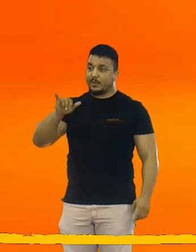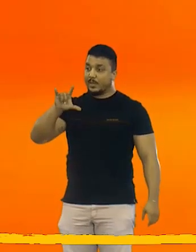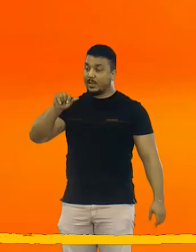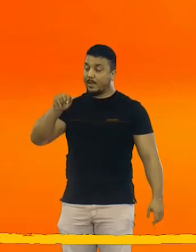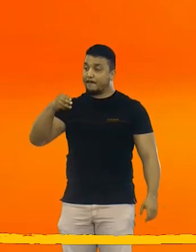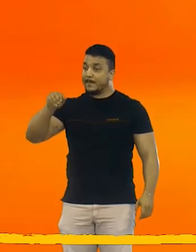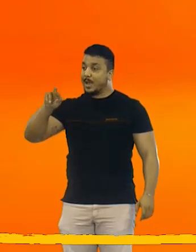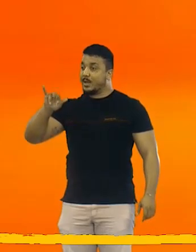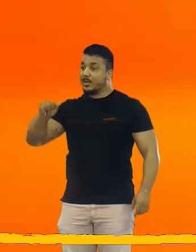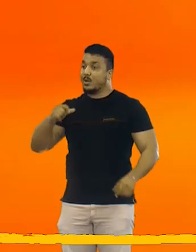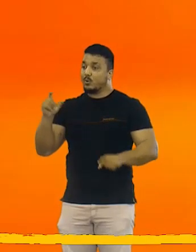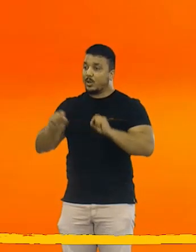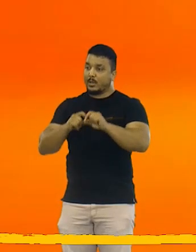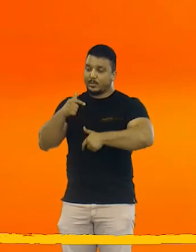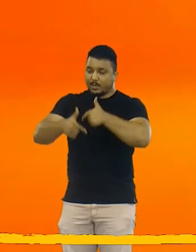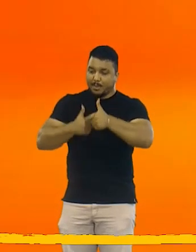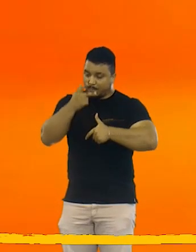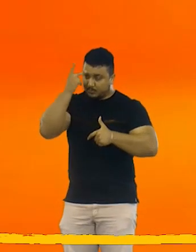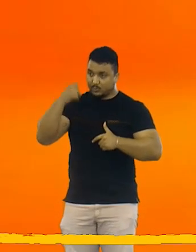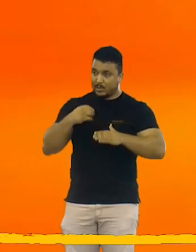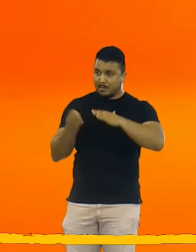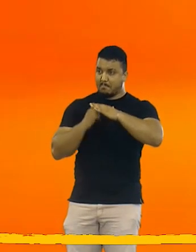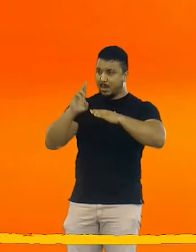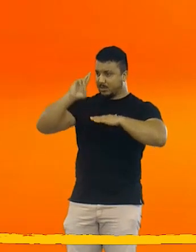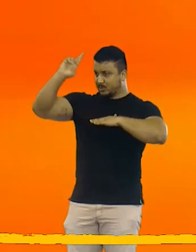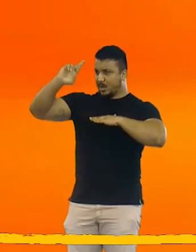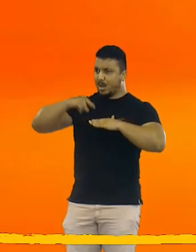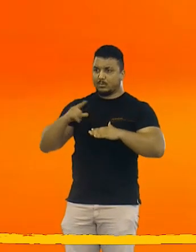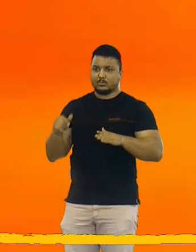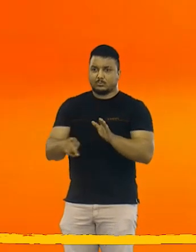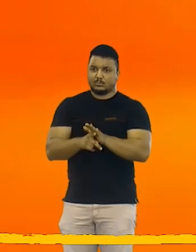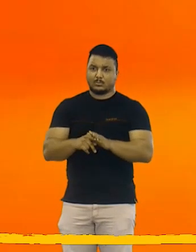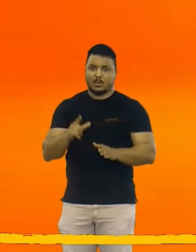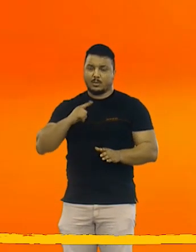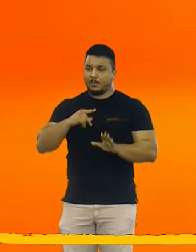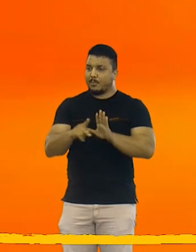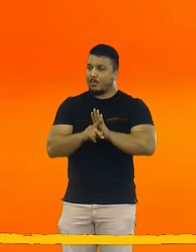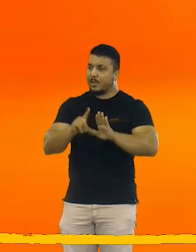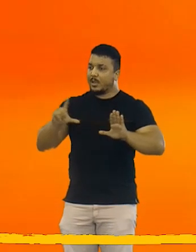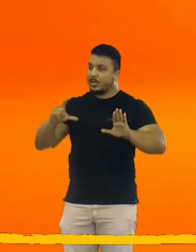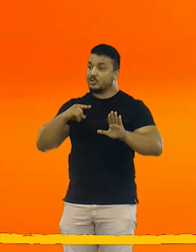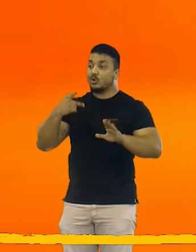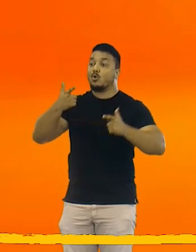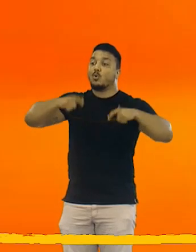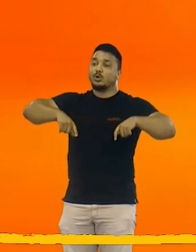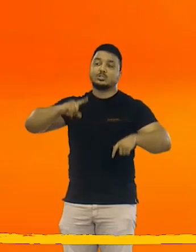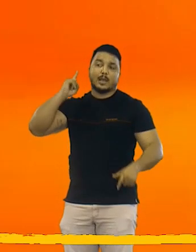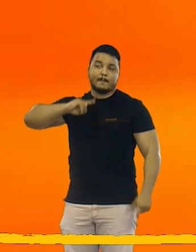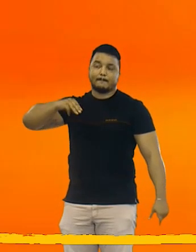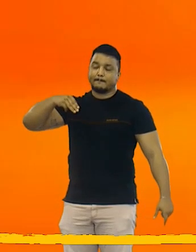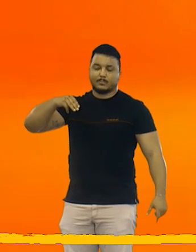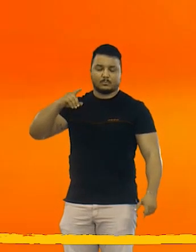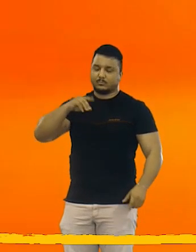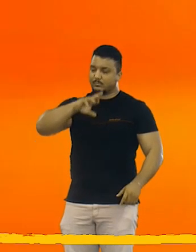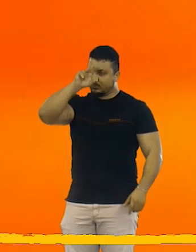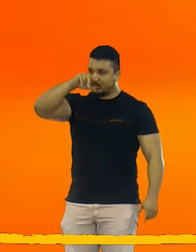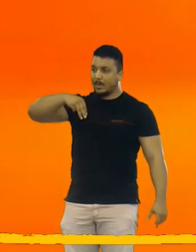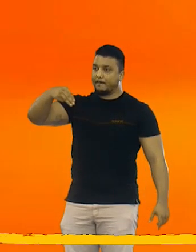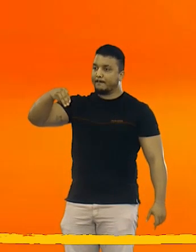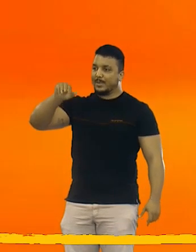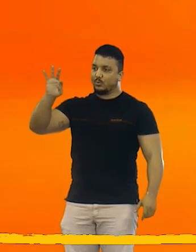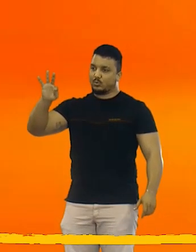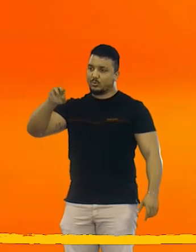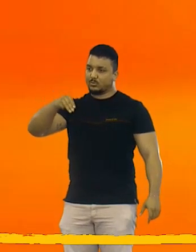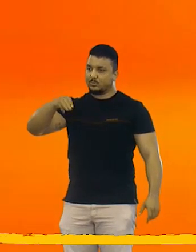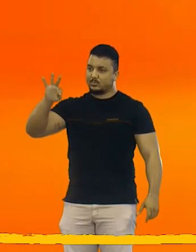hoje uma exportadora de trabalhadores, empresários de Primavera do Leste, que é um estado de Mato Grosso, estão procurando o bairro de Vila